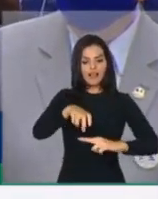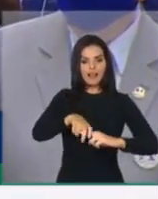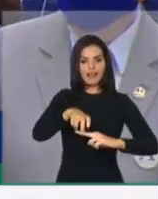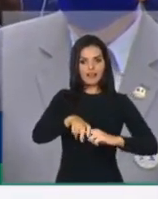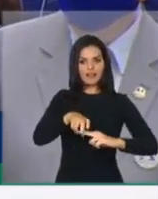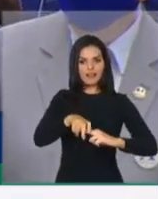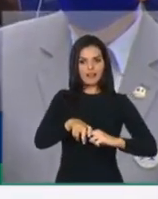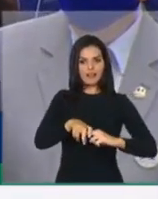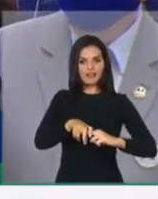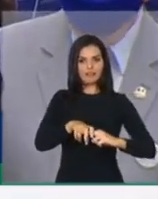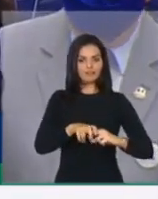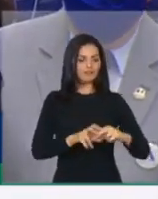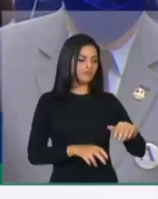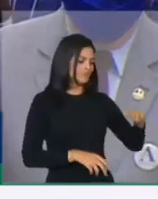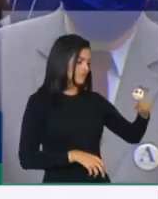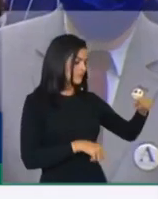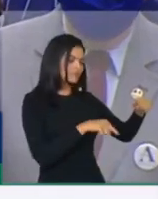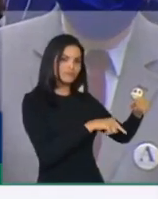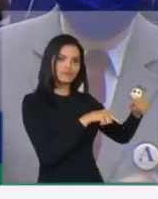desta cadeira,